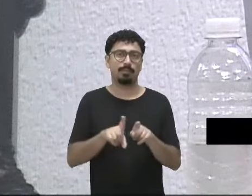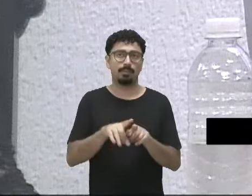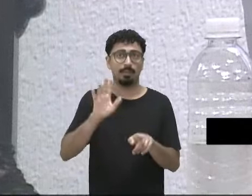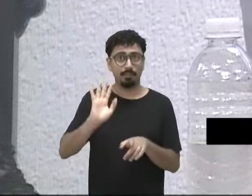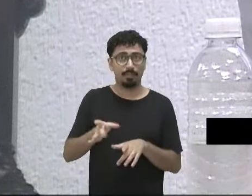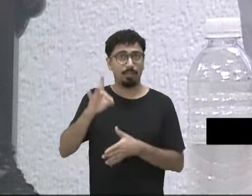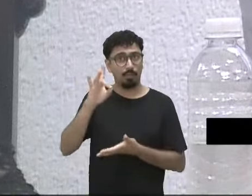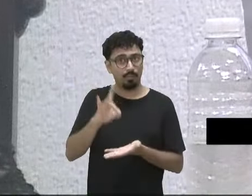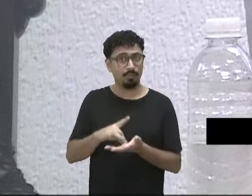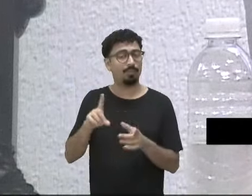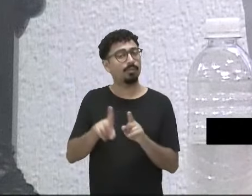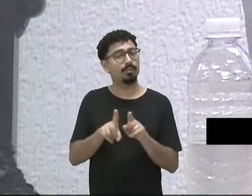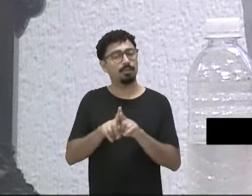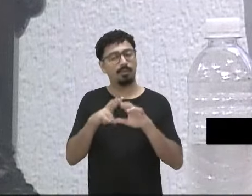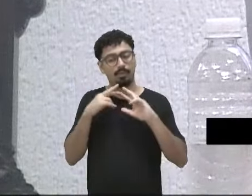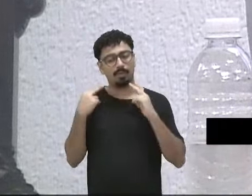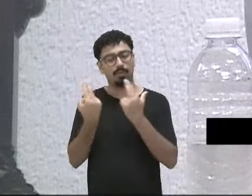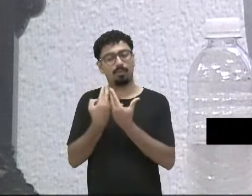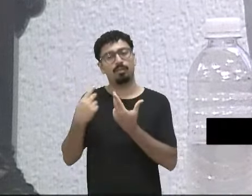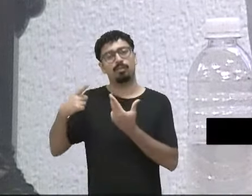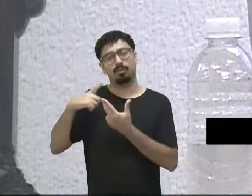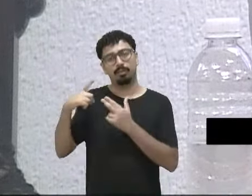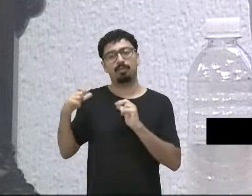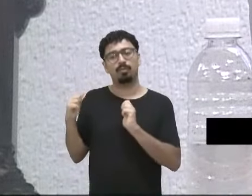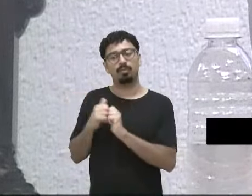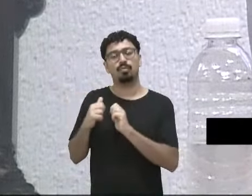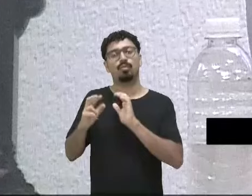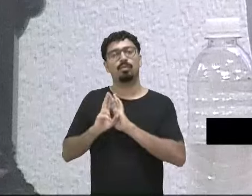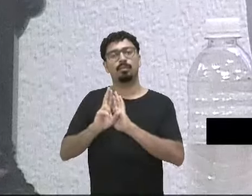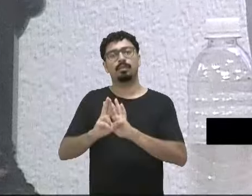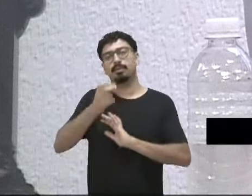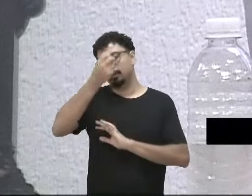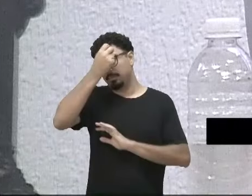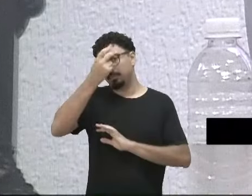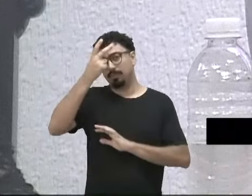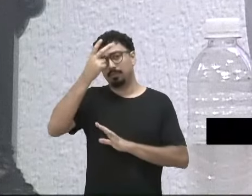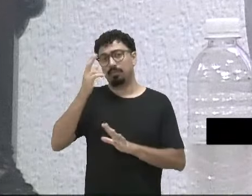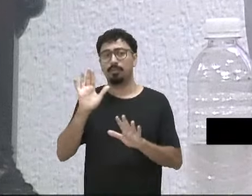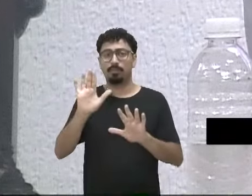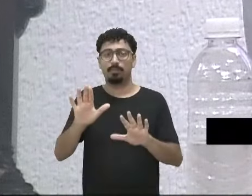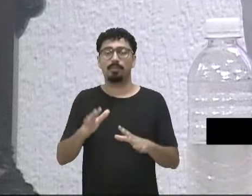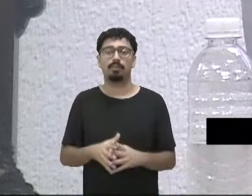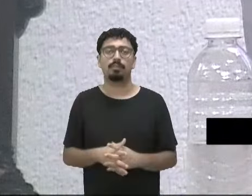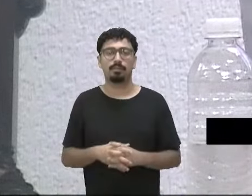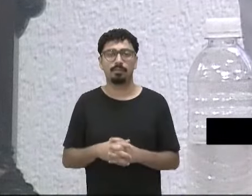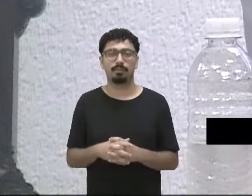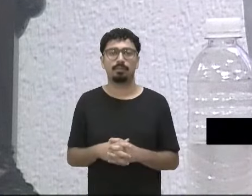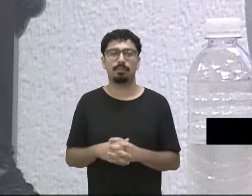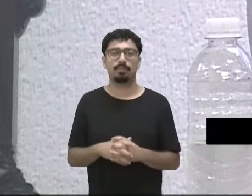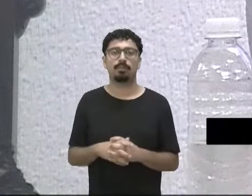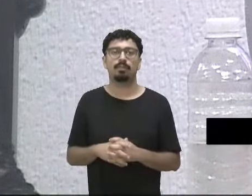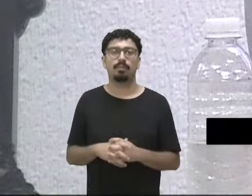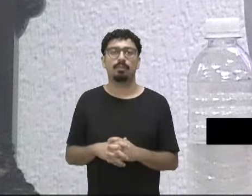quanto já se reuniu com representantes da Prefeitura, mas a